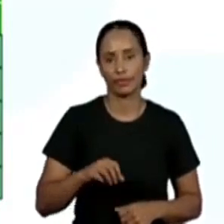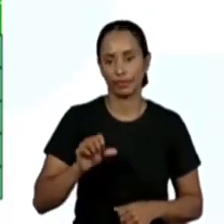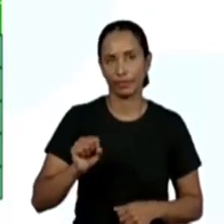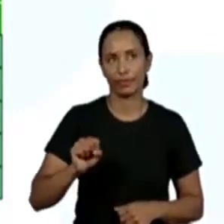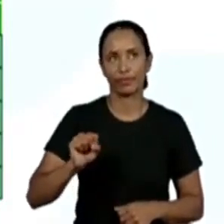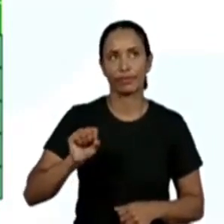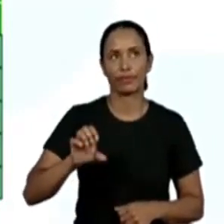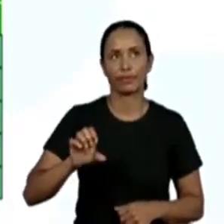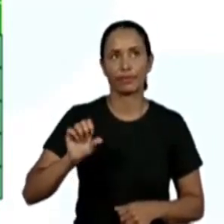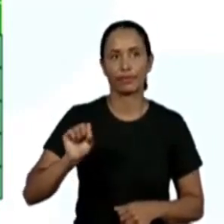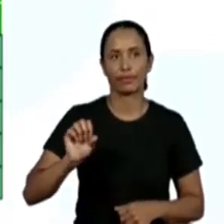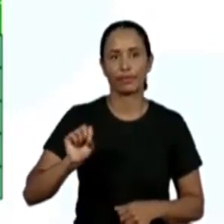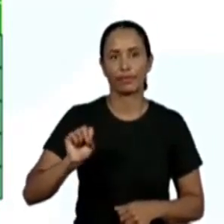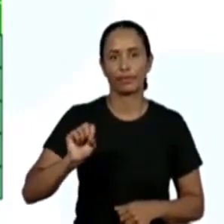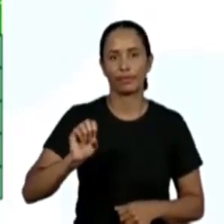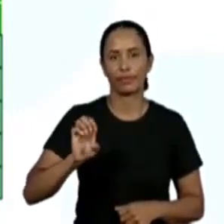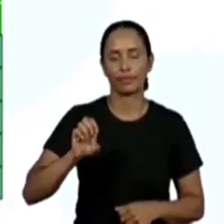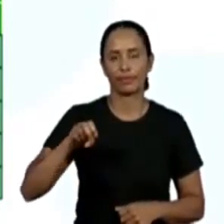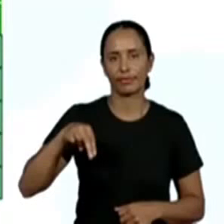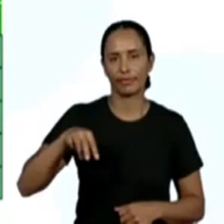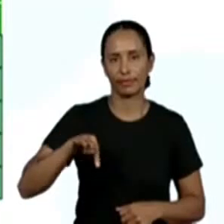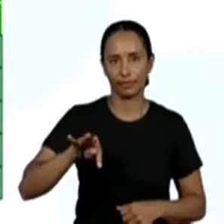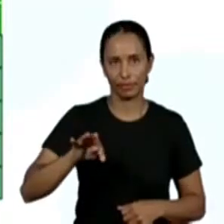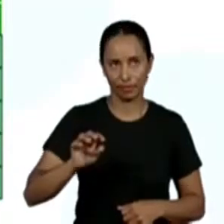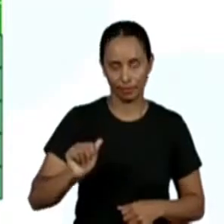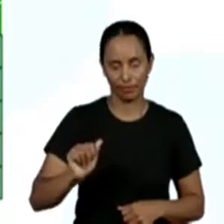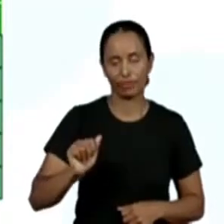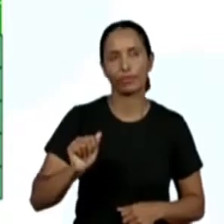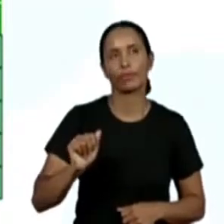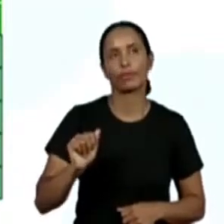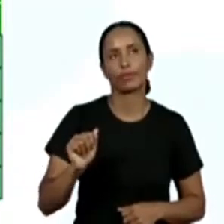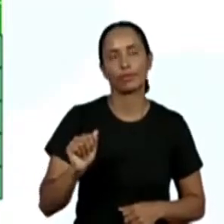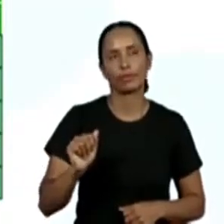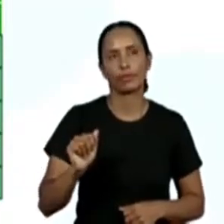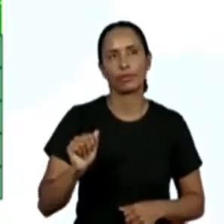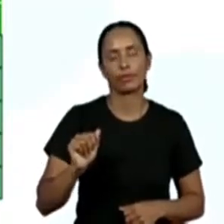60. Então, ó,